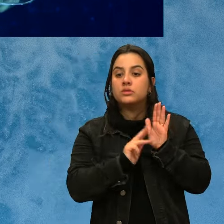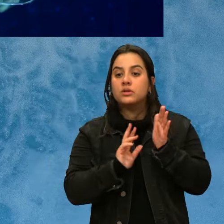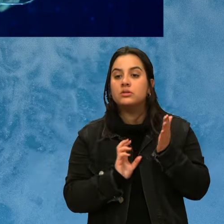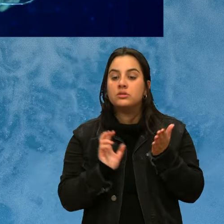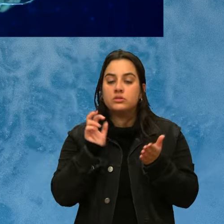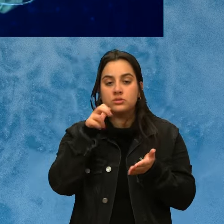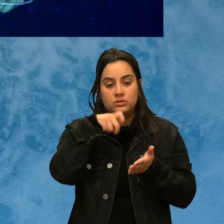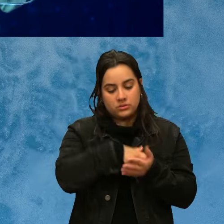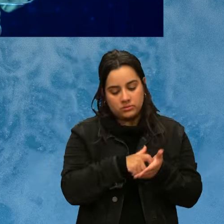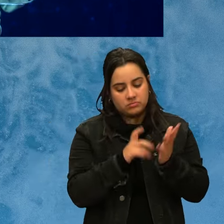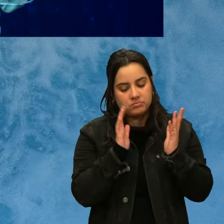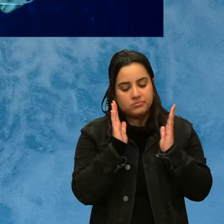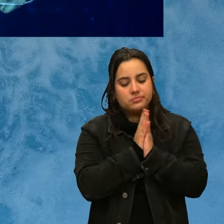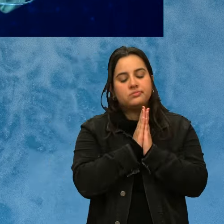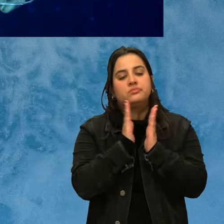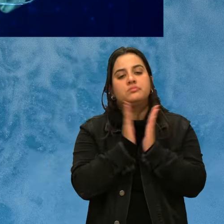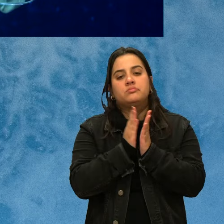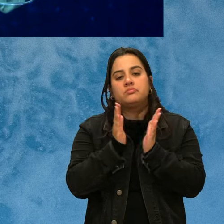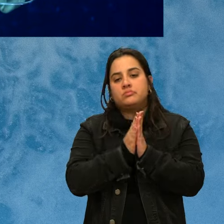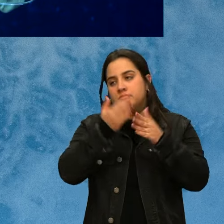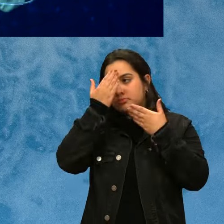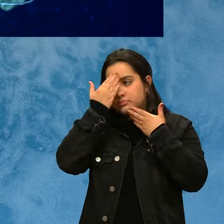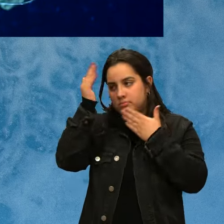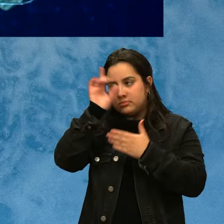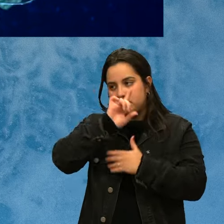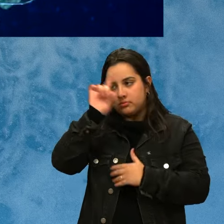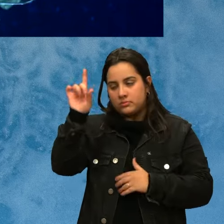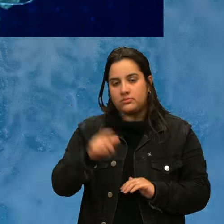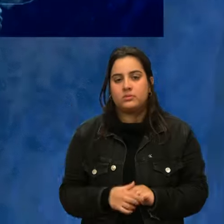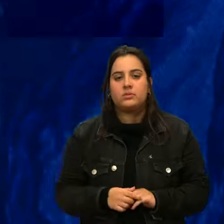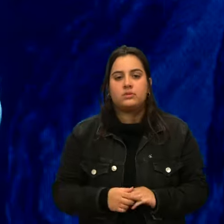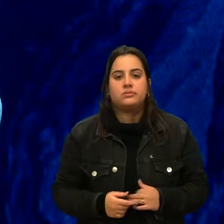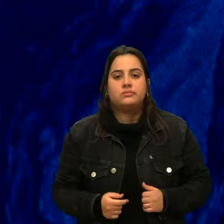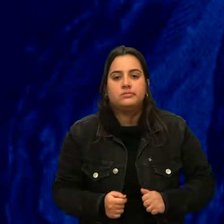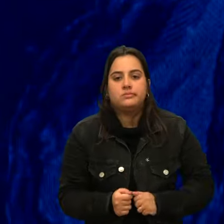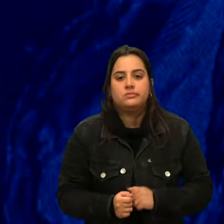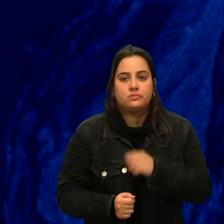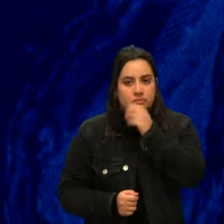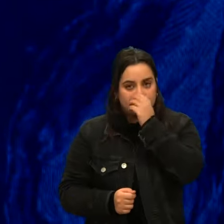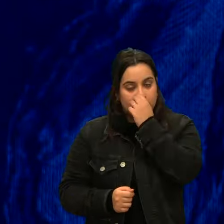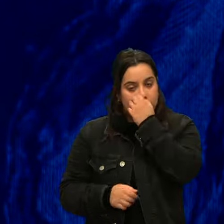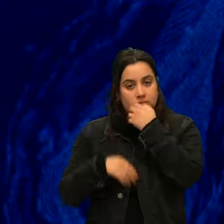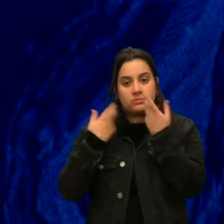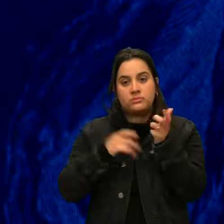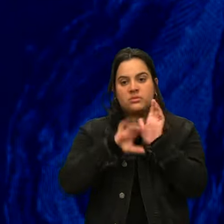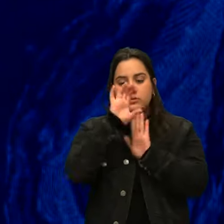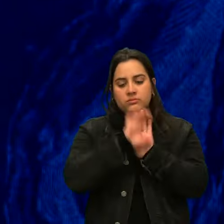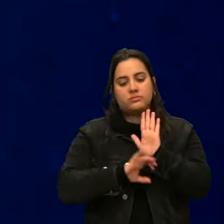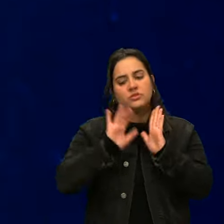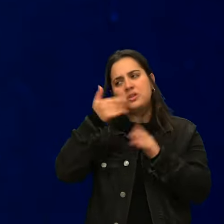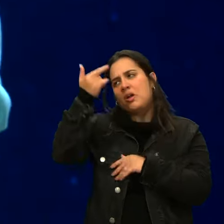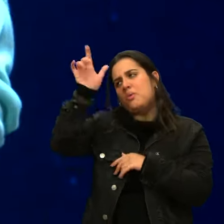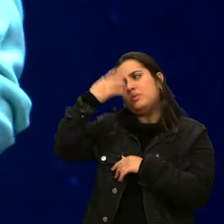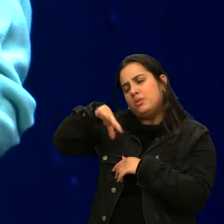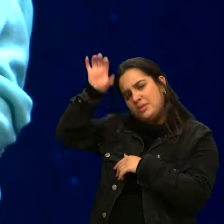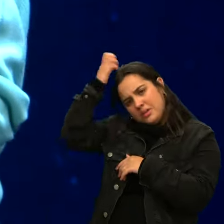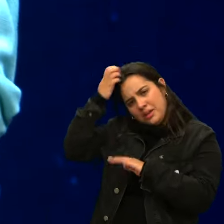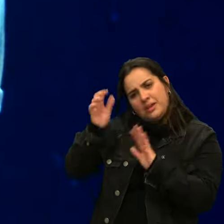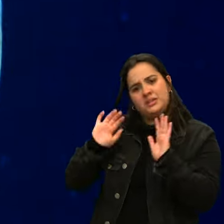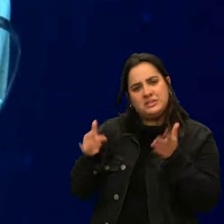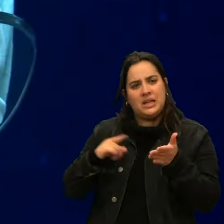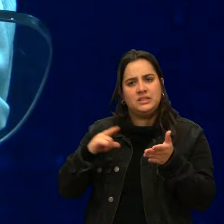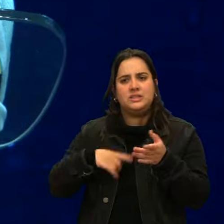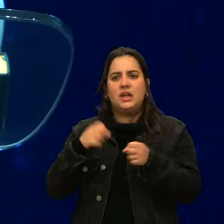ao seu Deus, como costumava fazer. Nesse capítulo, de novo, já era outro rei, já tinham passado muitos